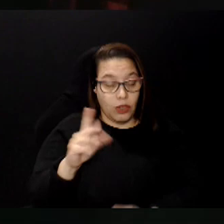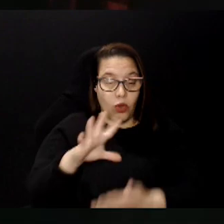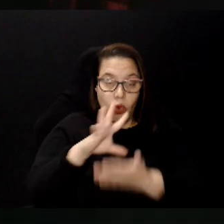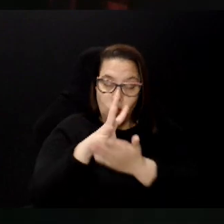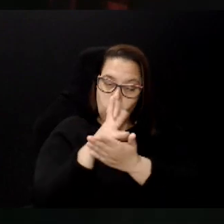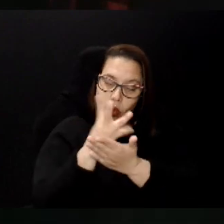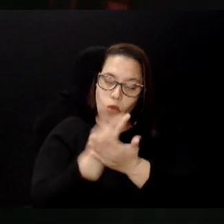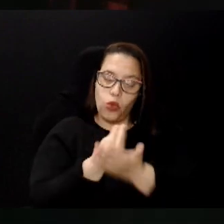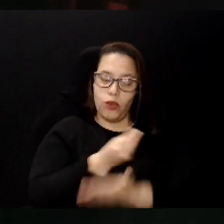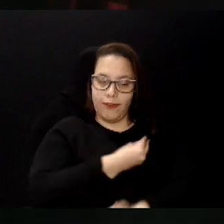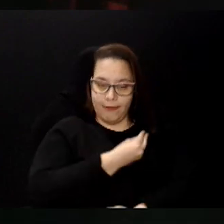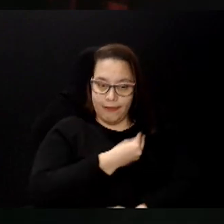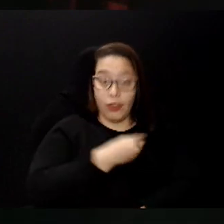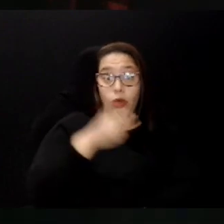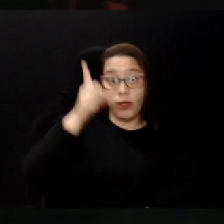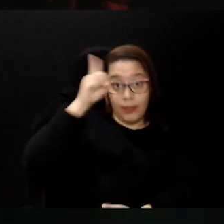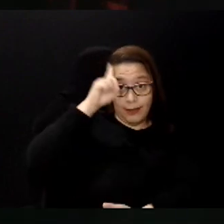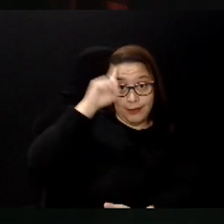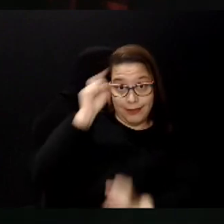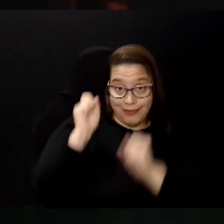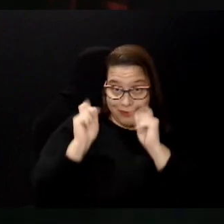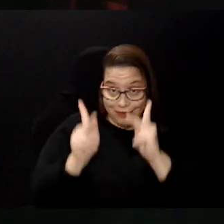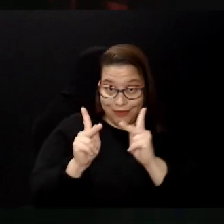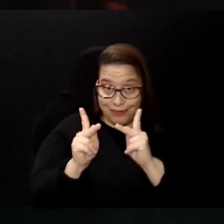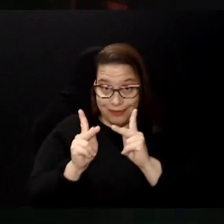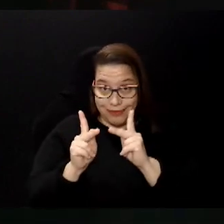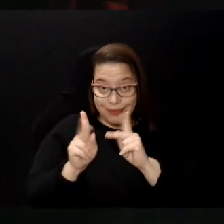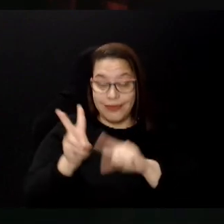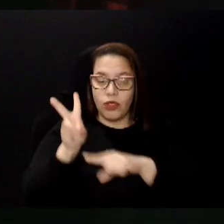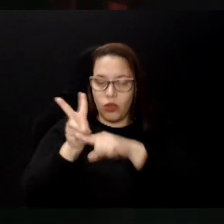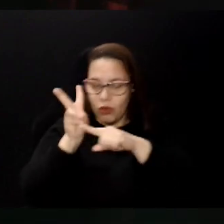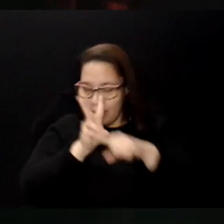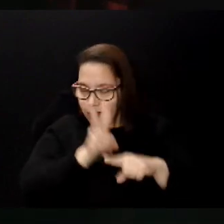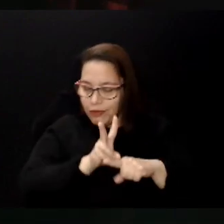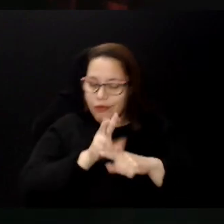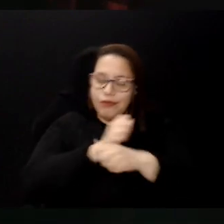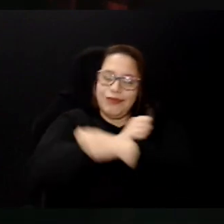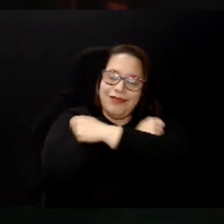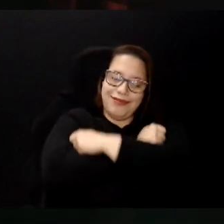o nosso dia a dia. Tá certo? Então, se cuide, grande abraço e